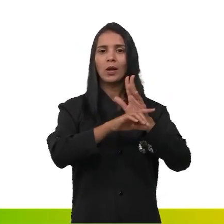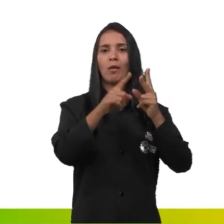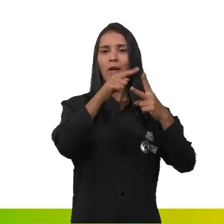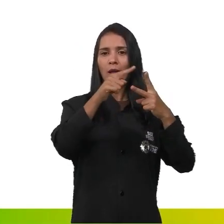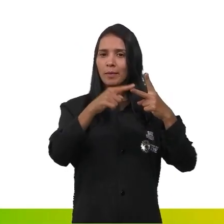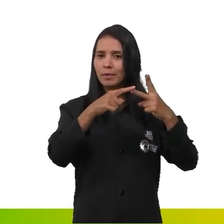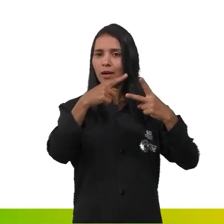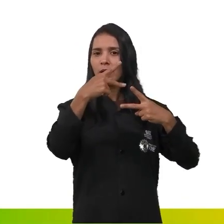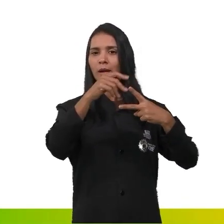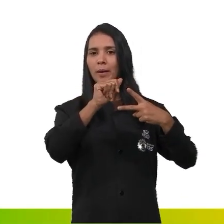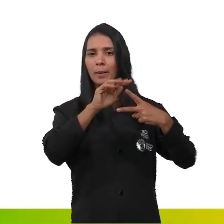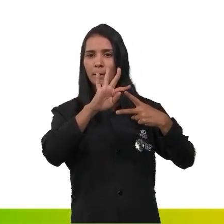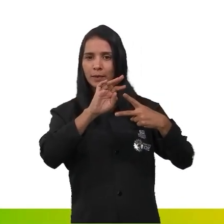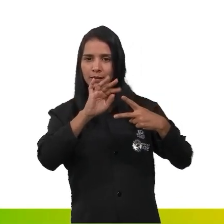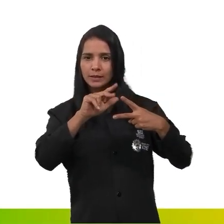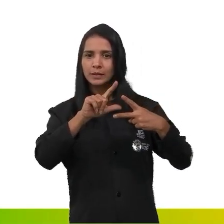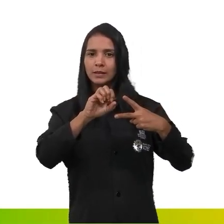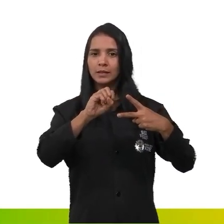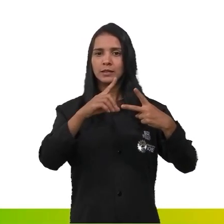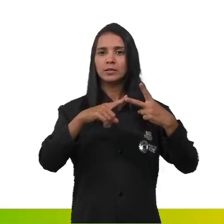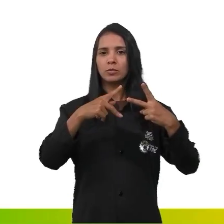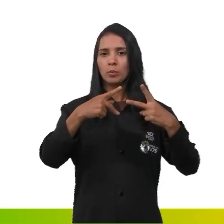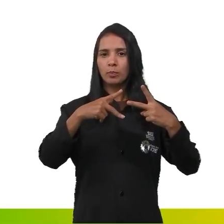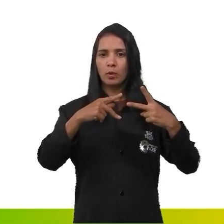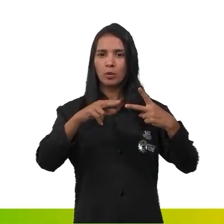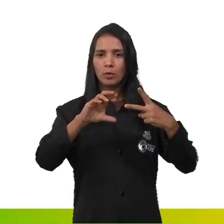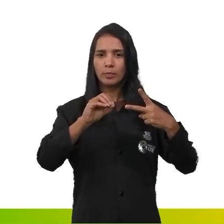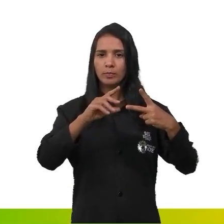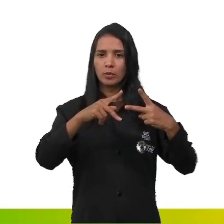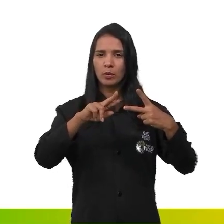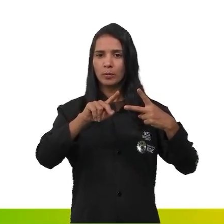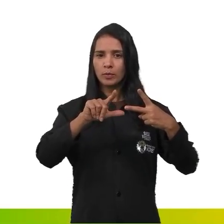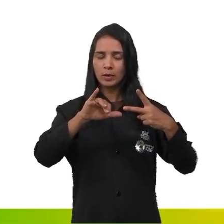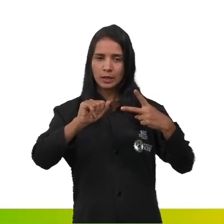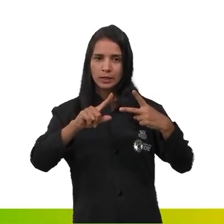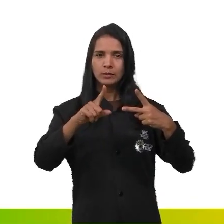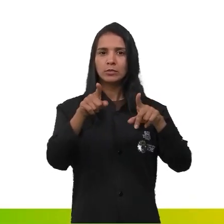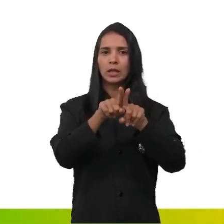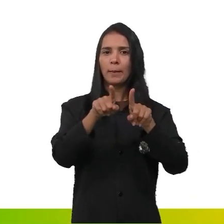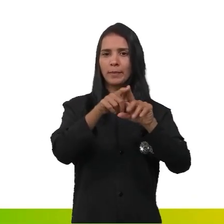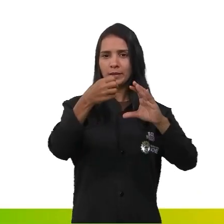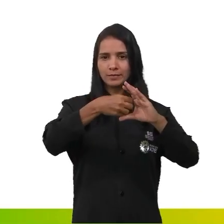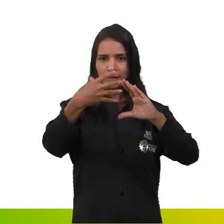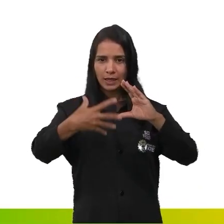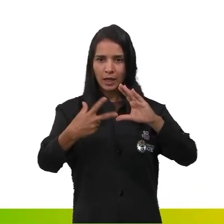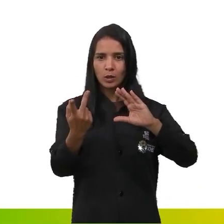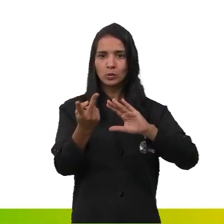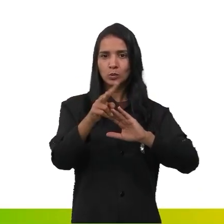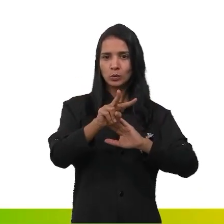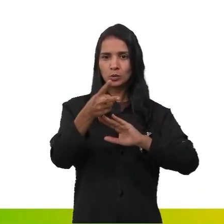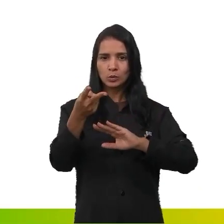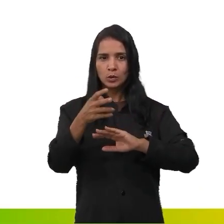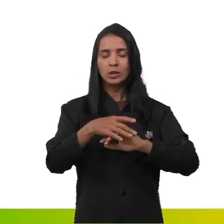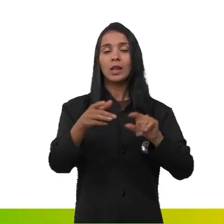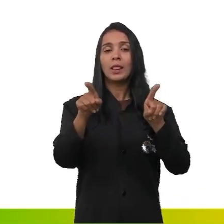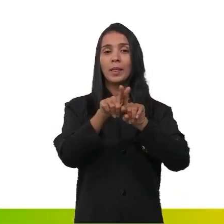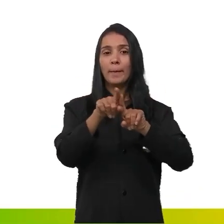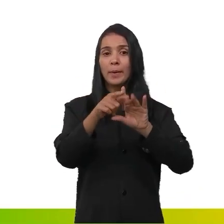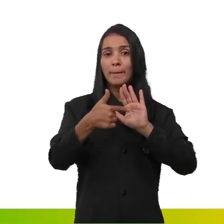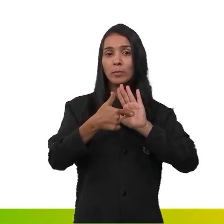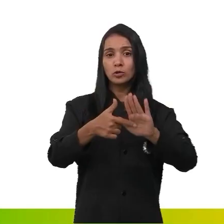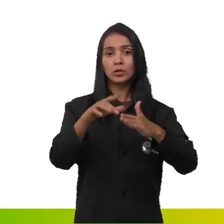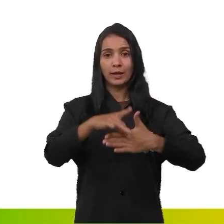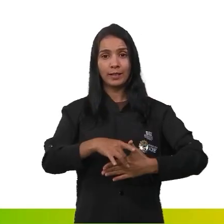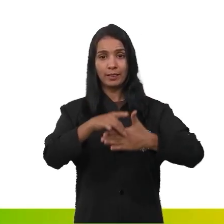e populismo, bem como as suas características, exemplos de líderes populistas brasileiros, exemplos de